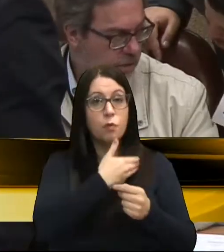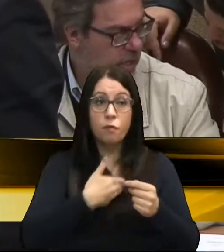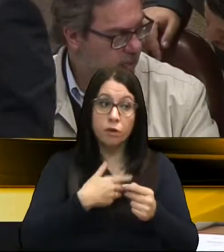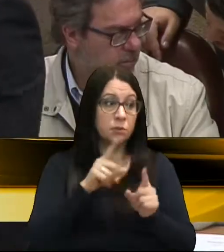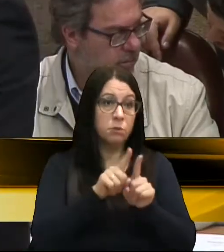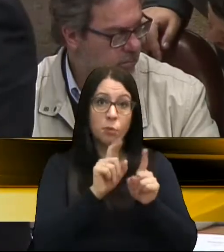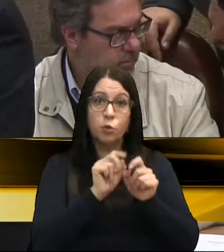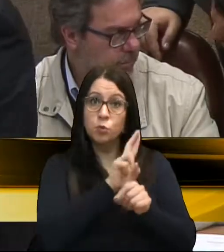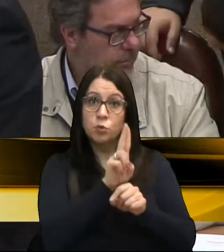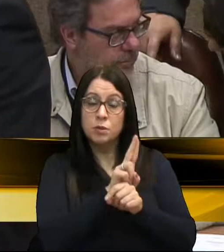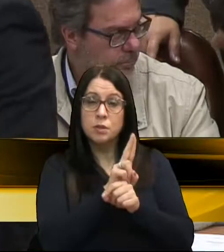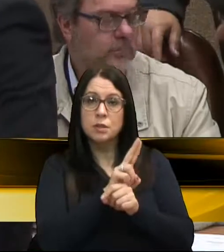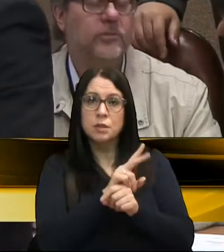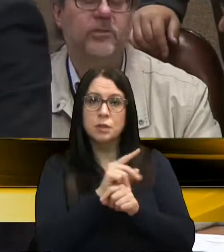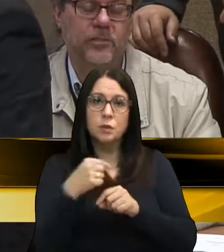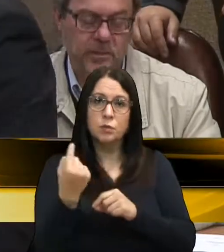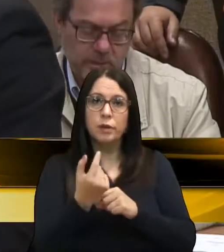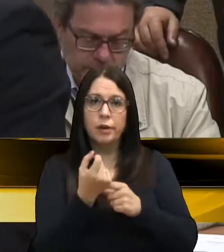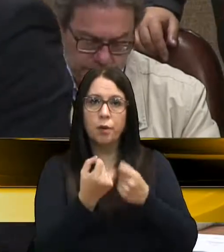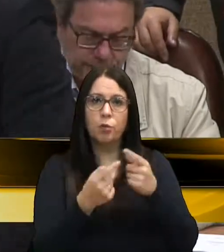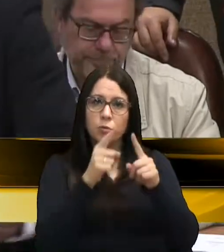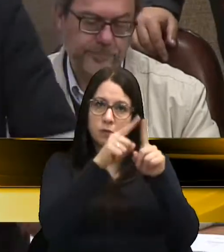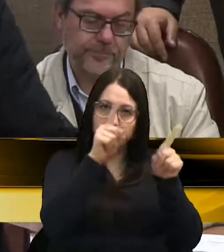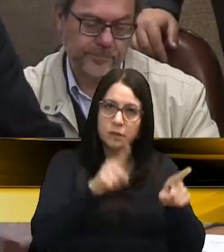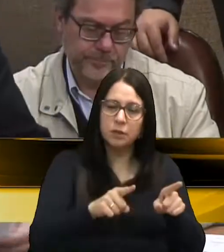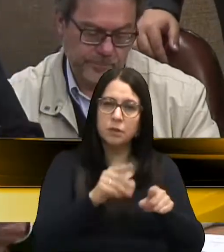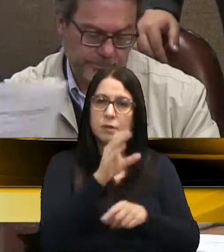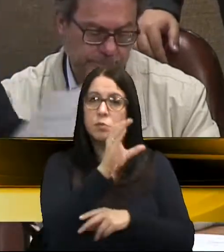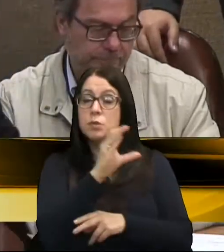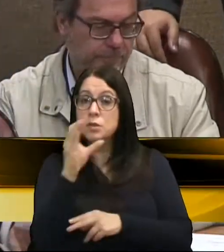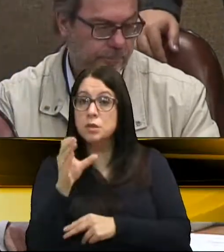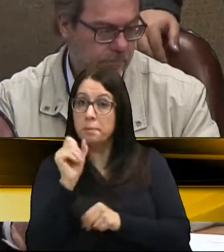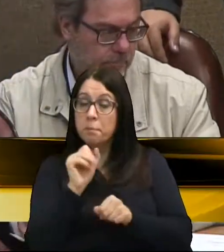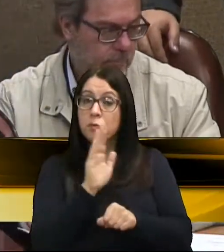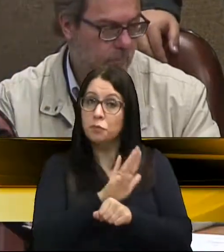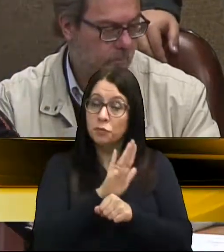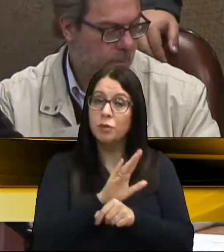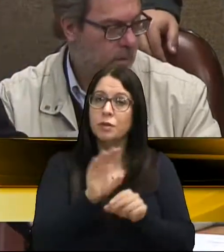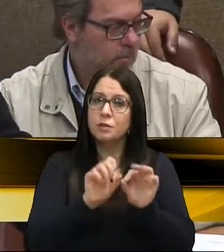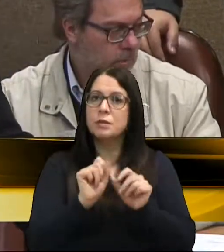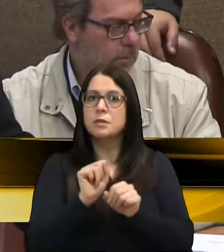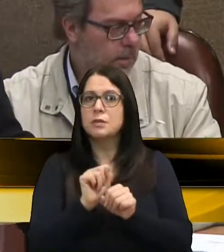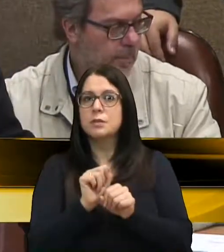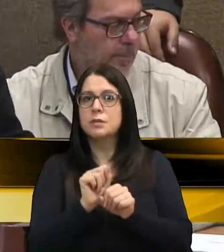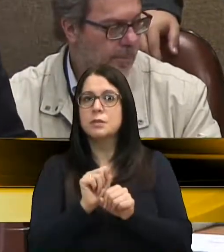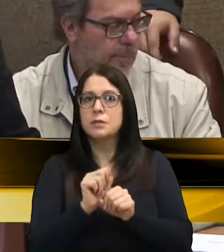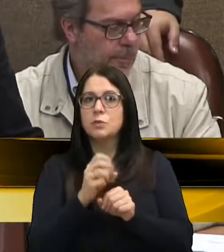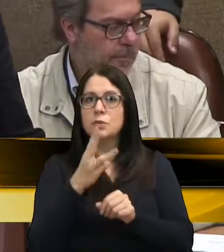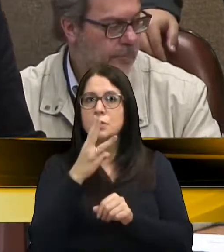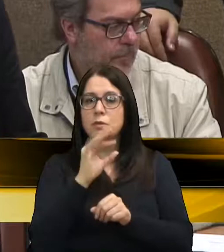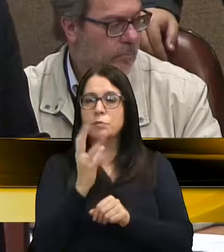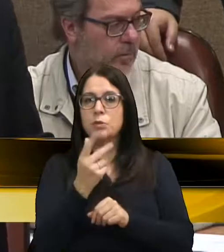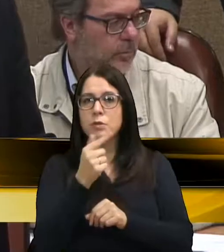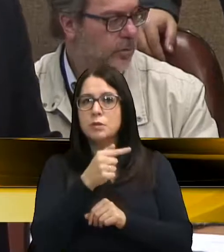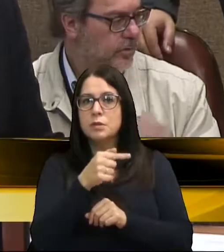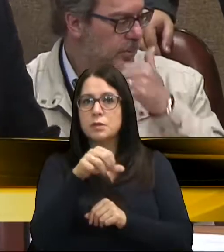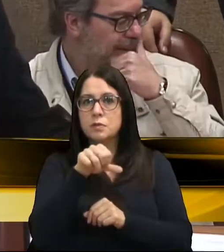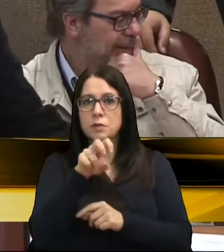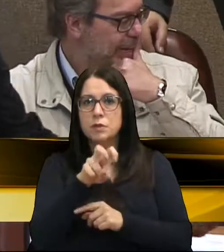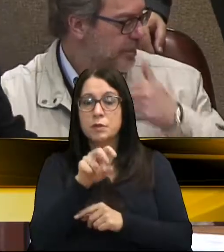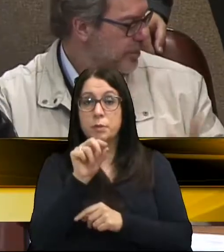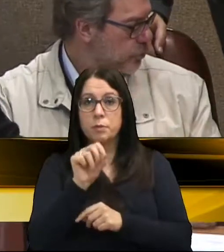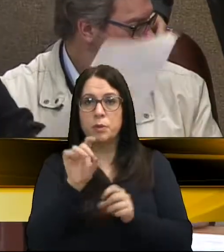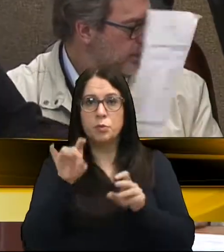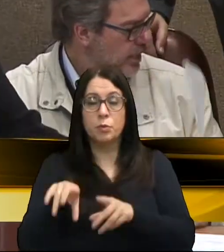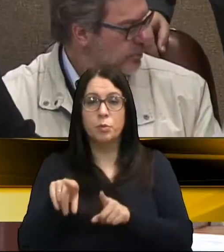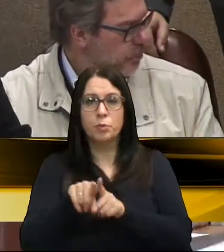também utilizar a prata da casa, alguns servidores, alguns CCs, e possa fazer, vereador, com os 3.795.000 que